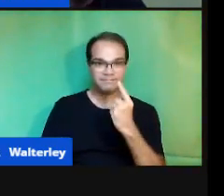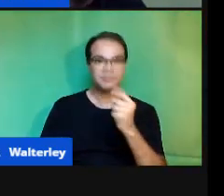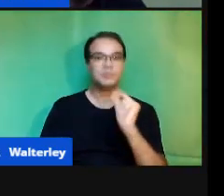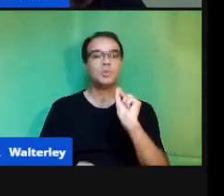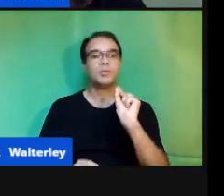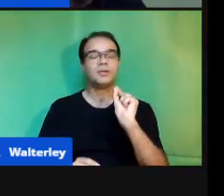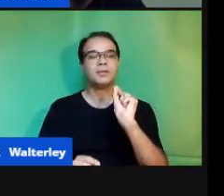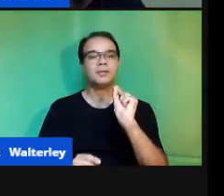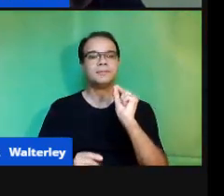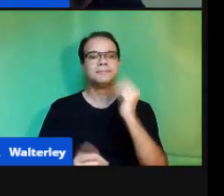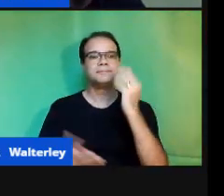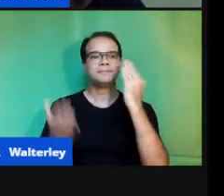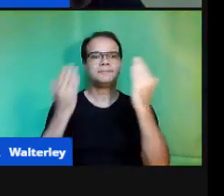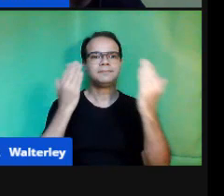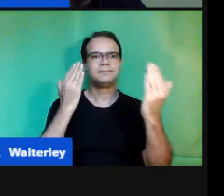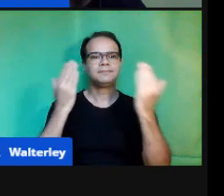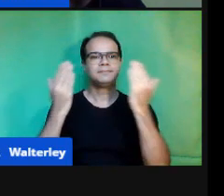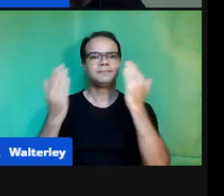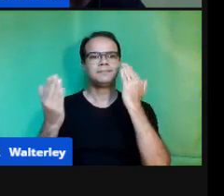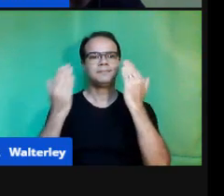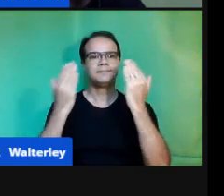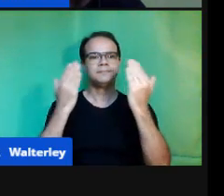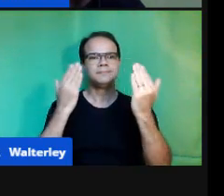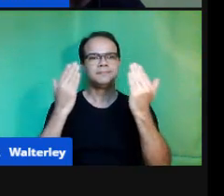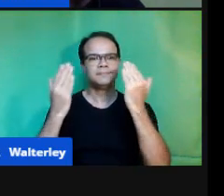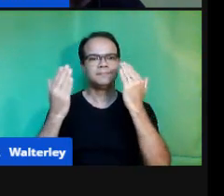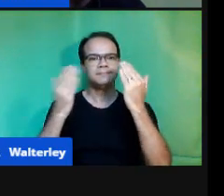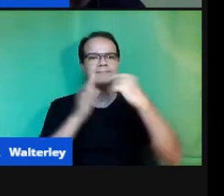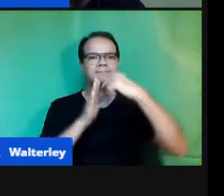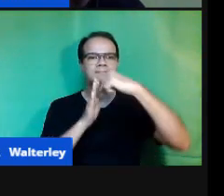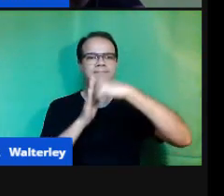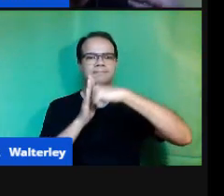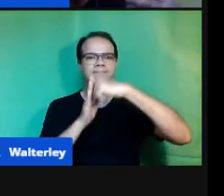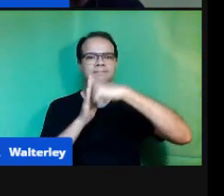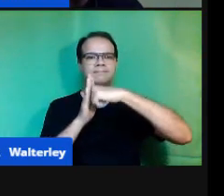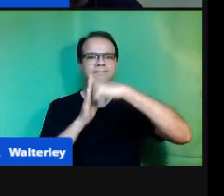propõe a questionar a ordem vigente. Ele é